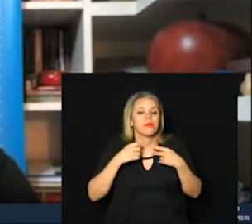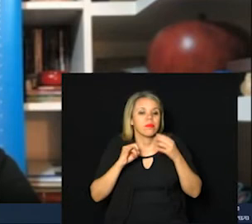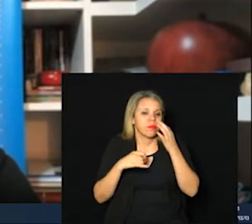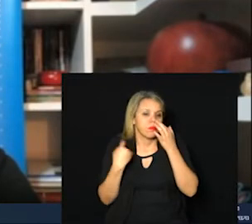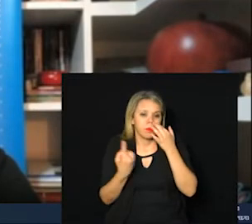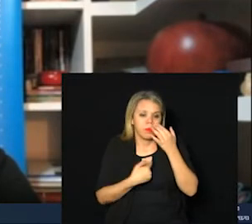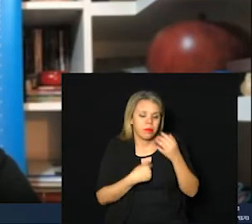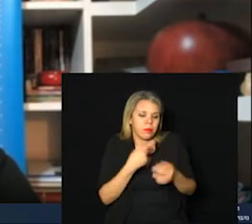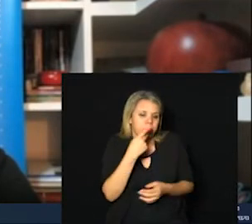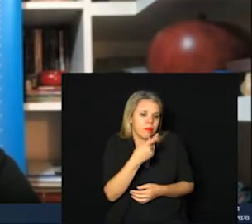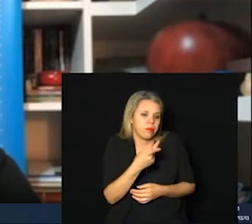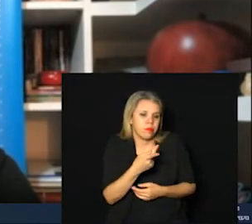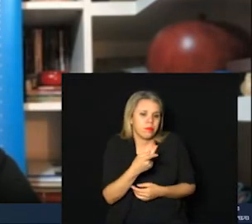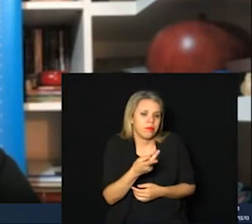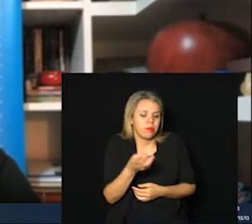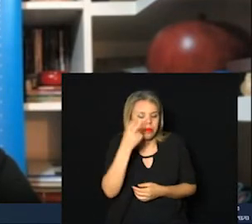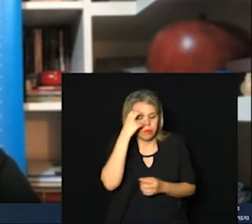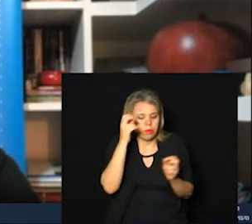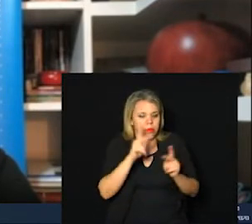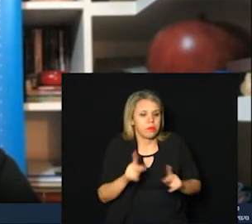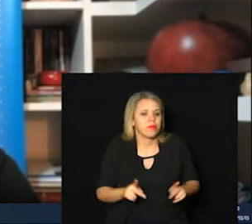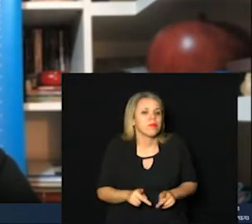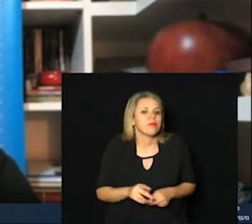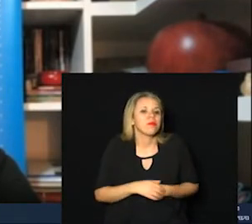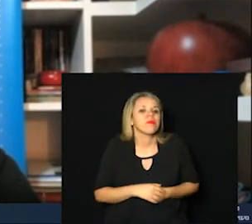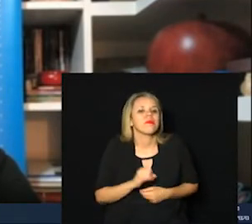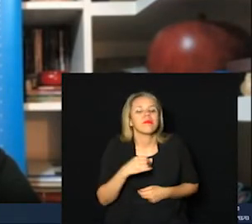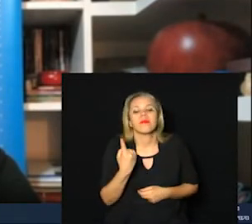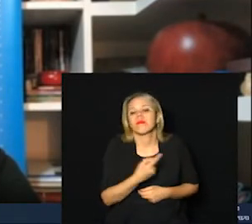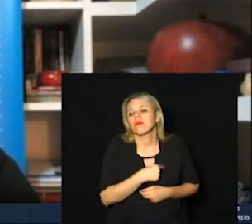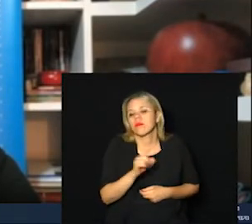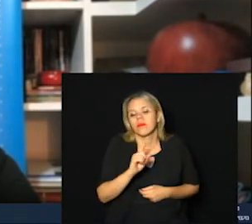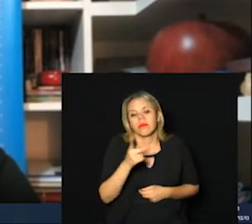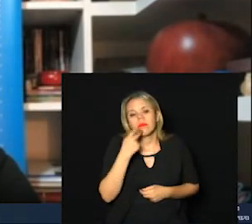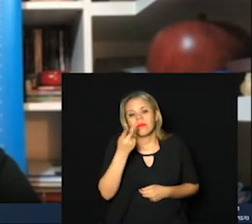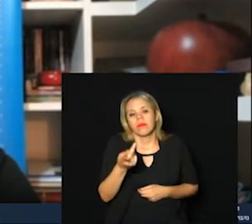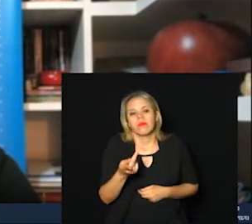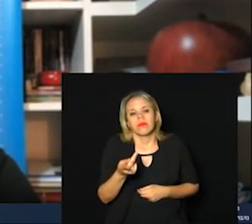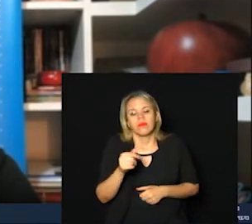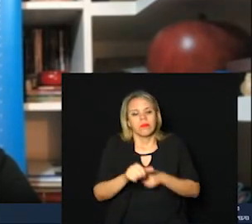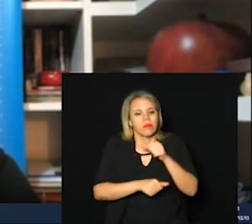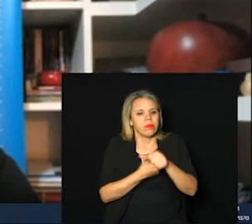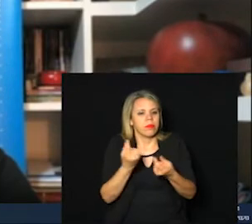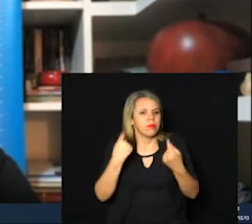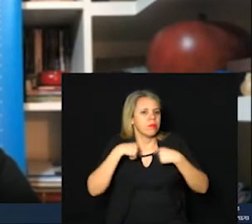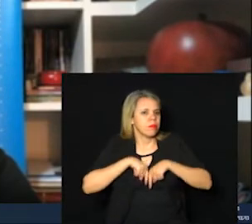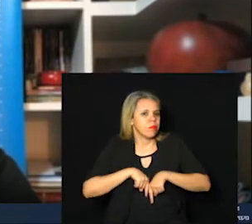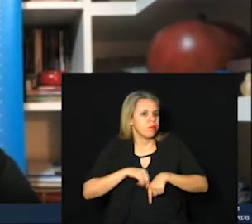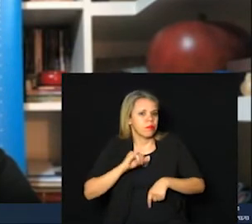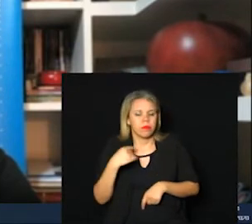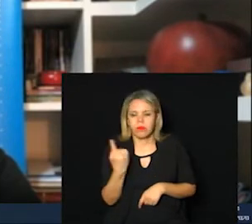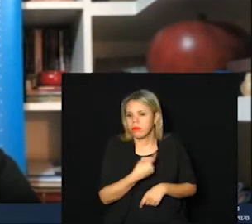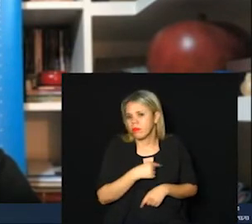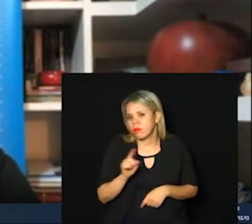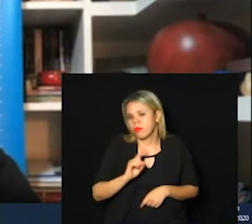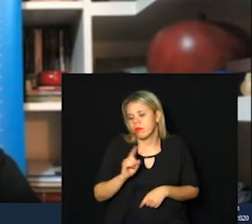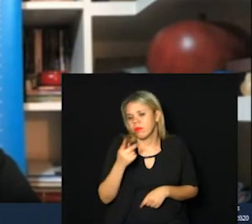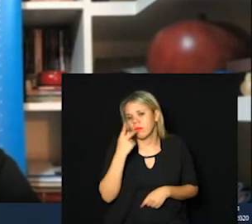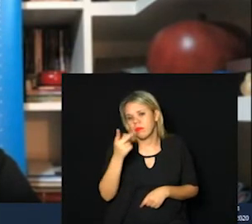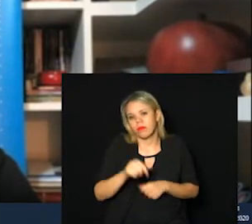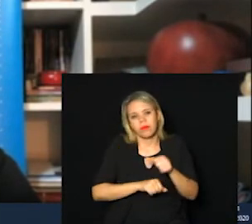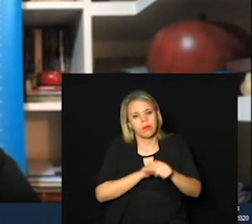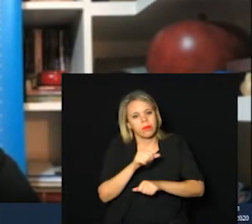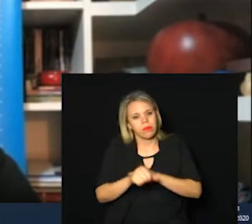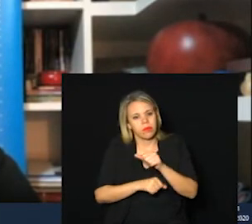não falarmos de cultura de paz, se nós não falarmos de modificação interior, se nós não falarmos de uma